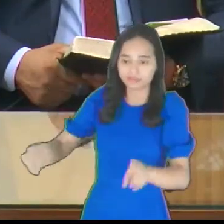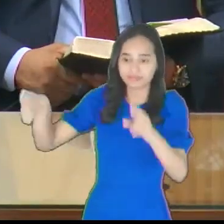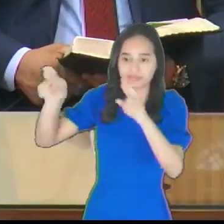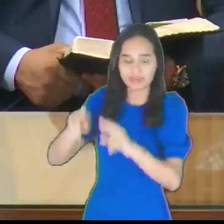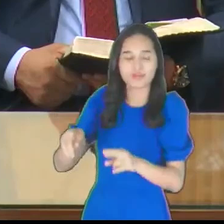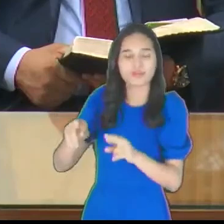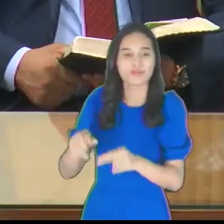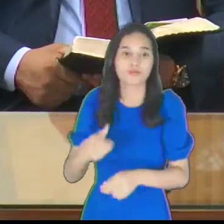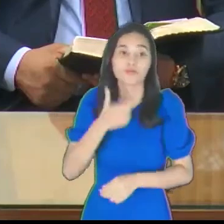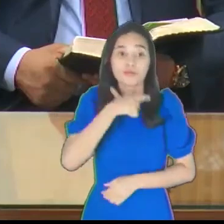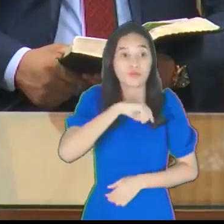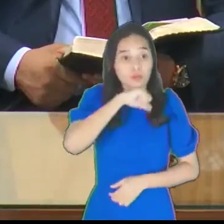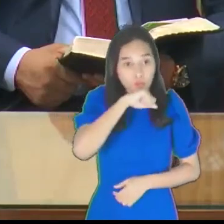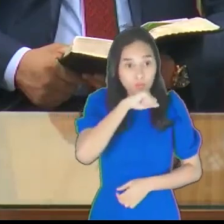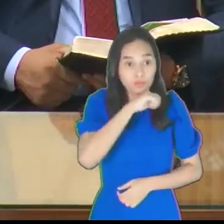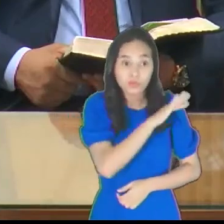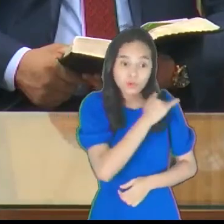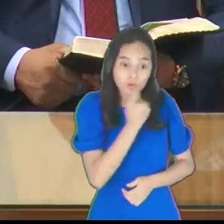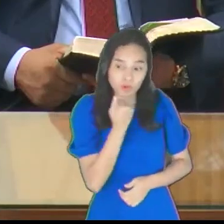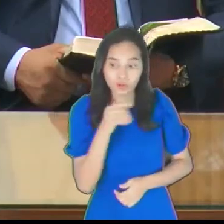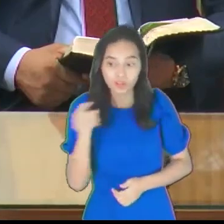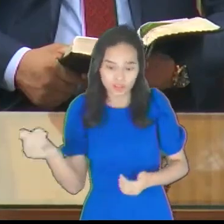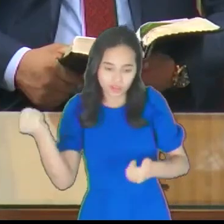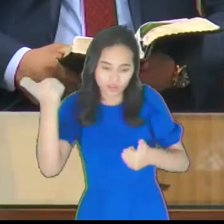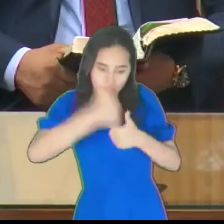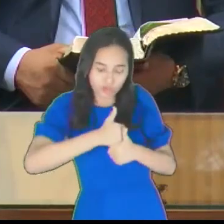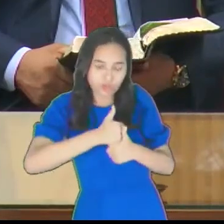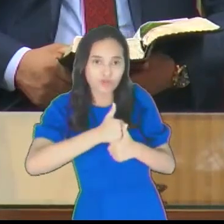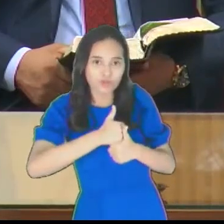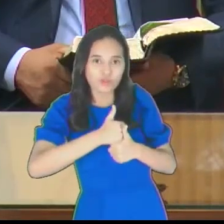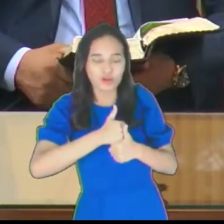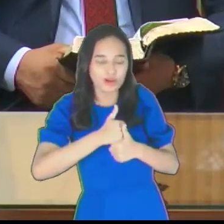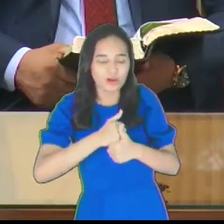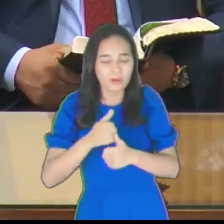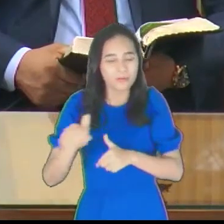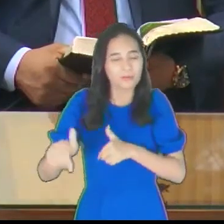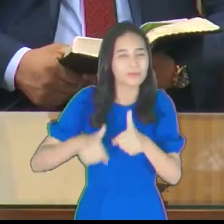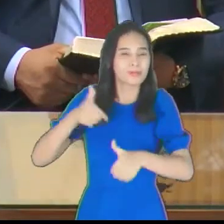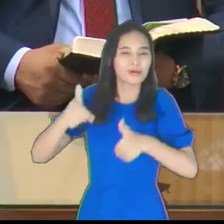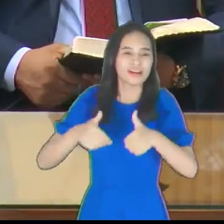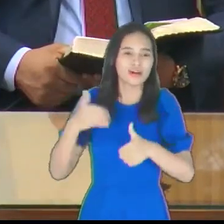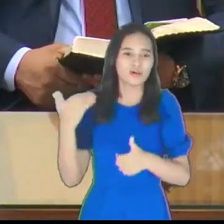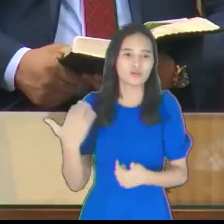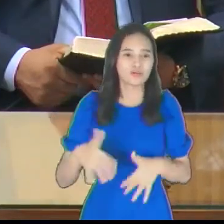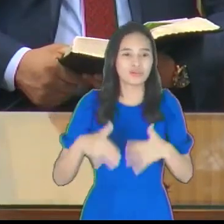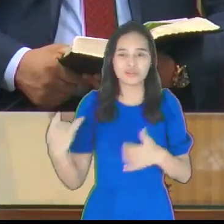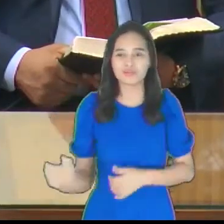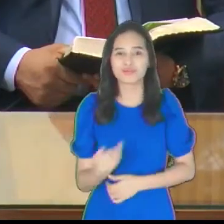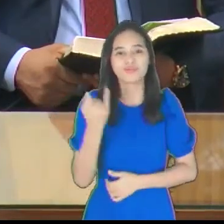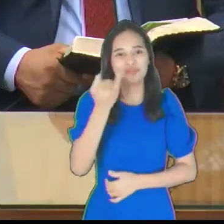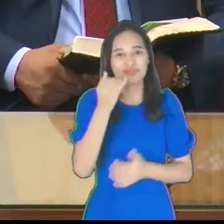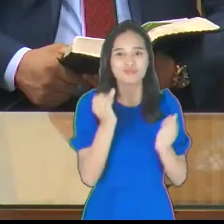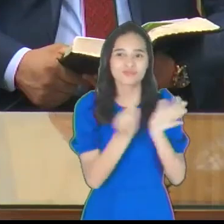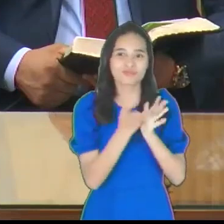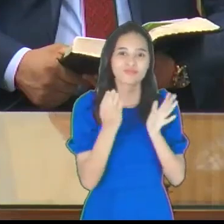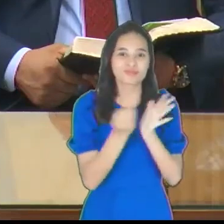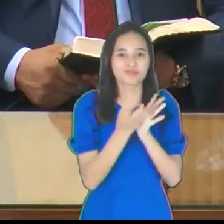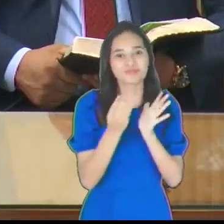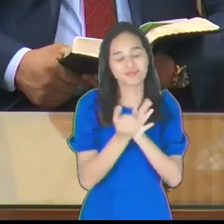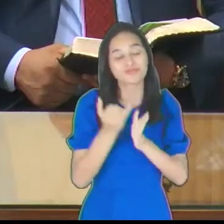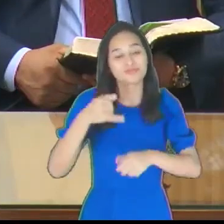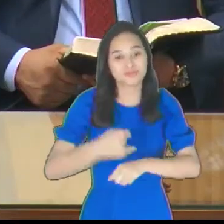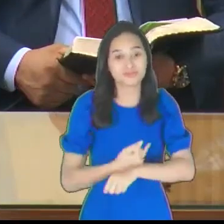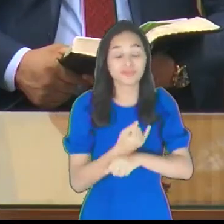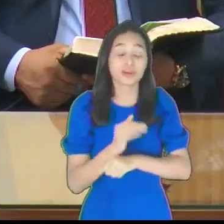dele morreu, que ele assumiu, ele fez um grande trabalho, fez uma grande obra em Jerusalém. Mas, meus